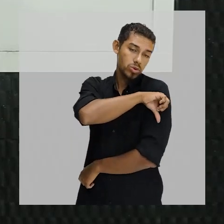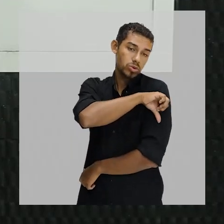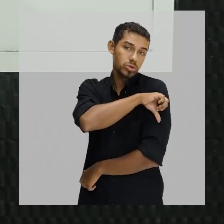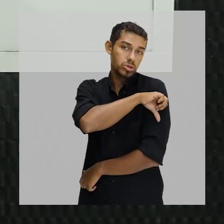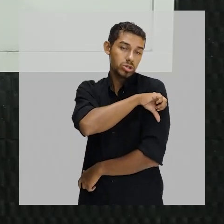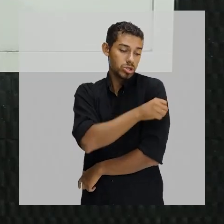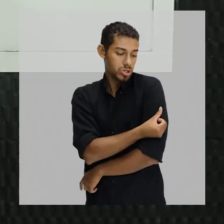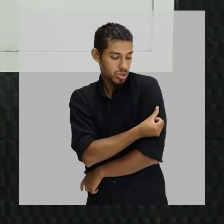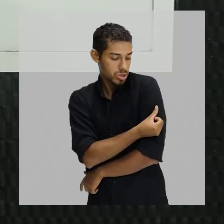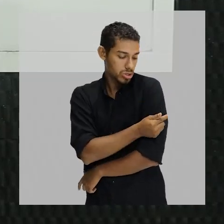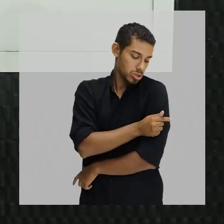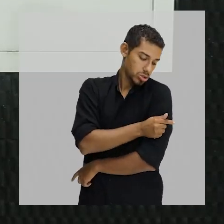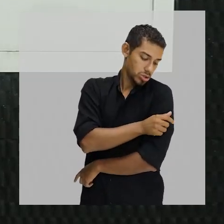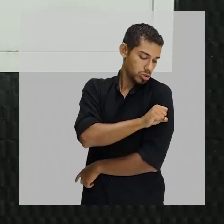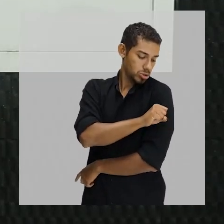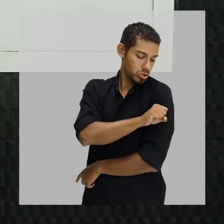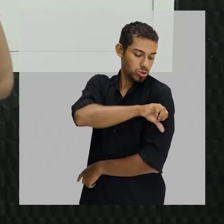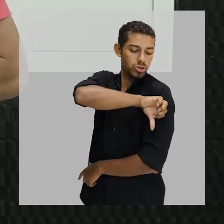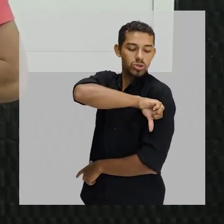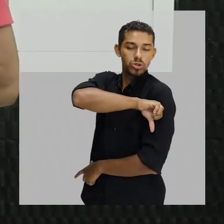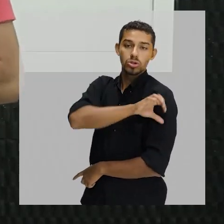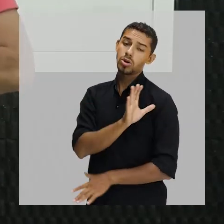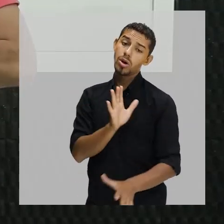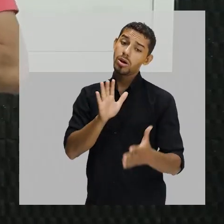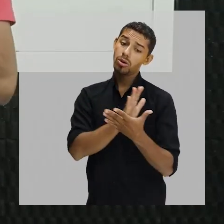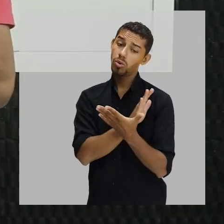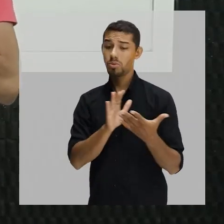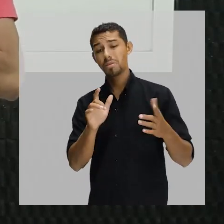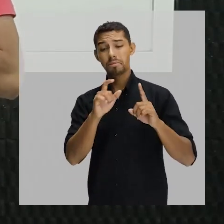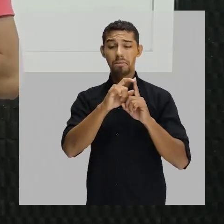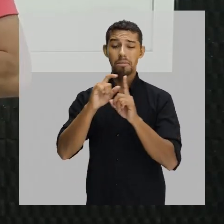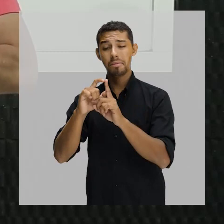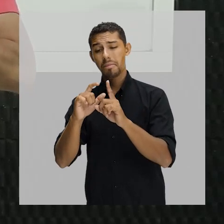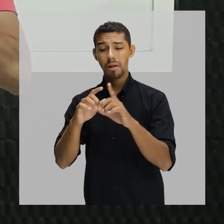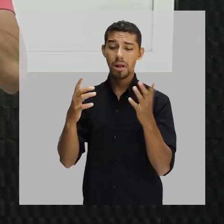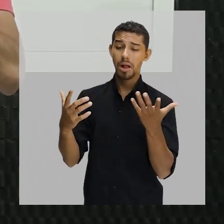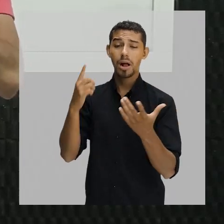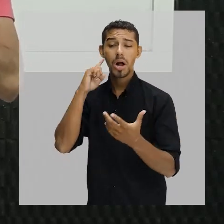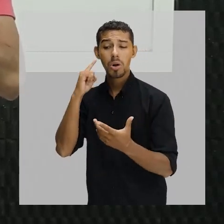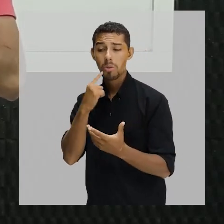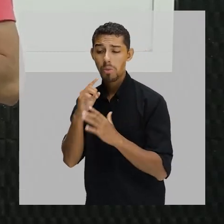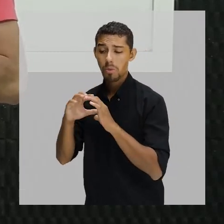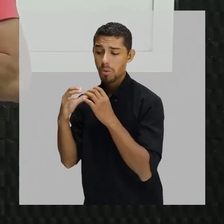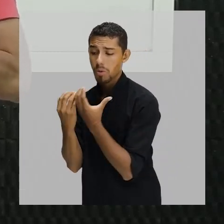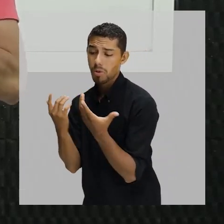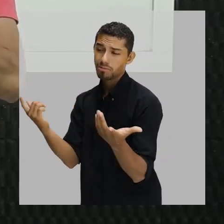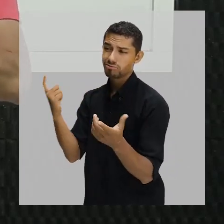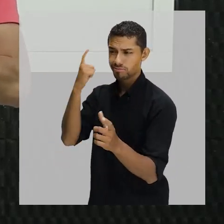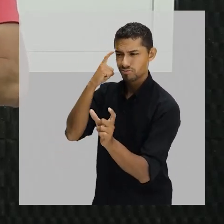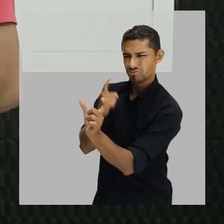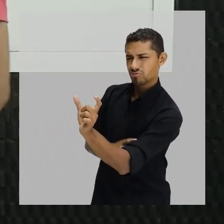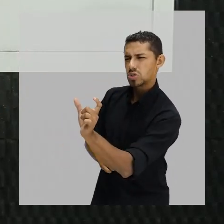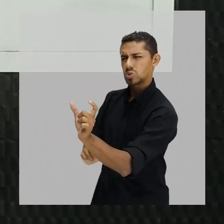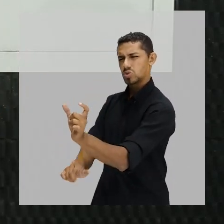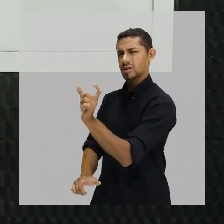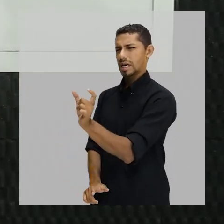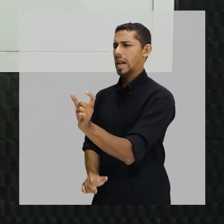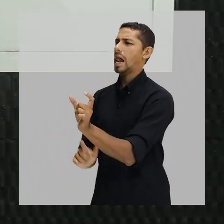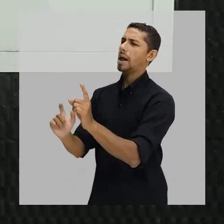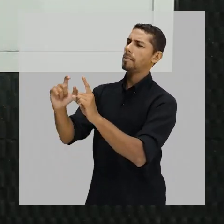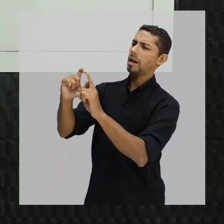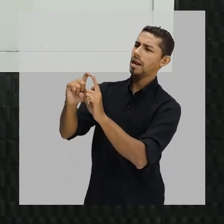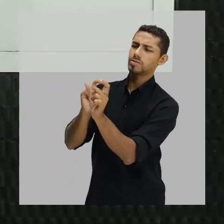à nomenclatura da filosofia, que eu sei que tem palavras, né, que não são muito normais de você ter contato. Por